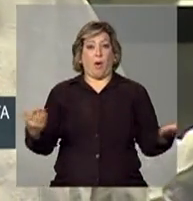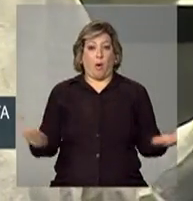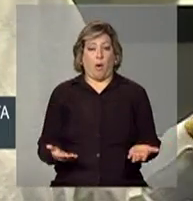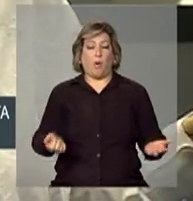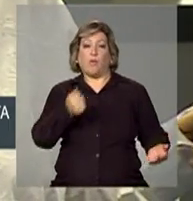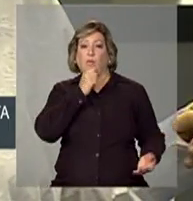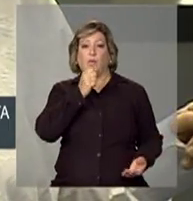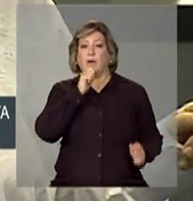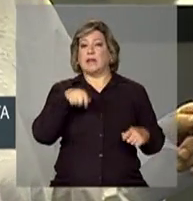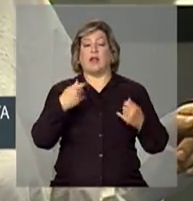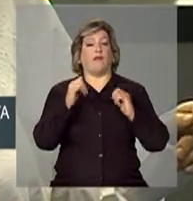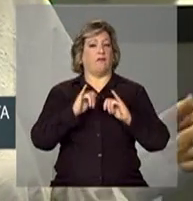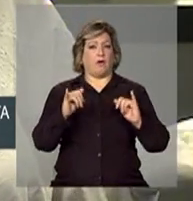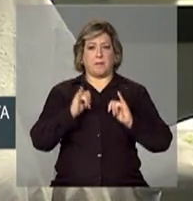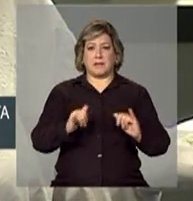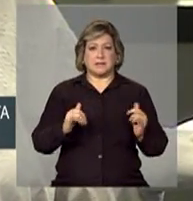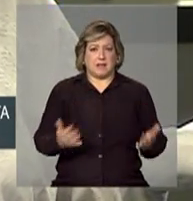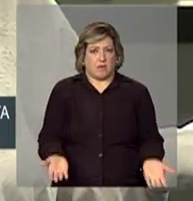deram essa informação,